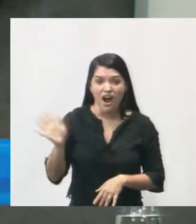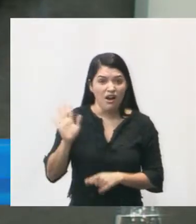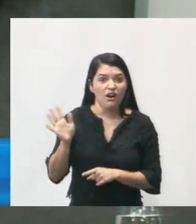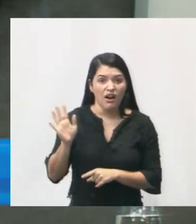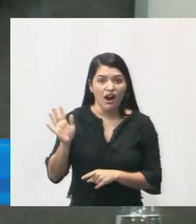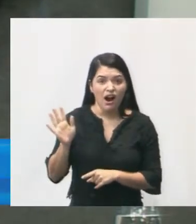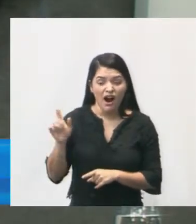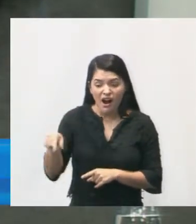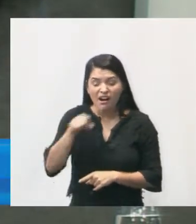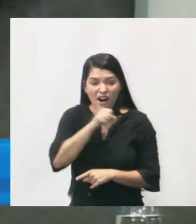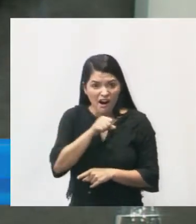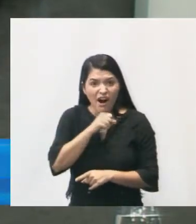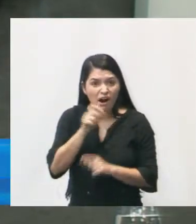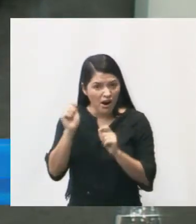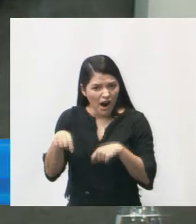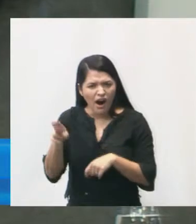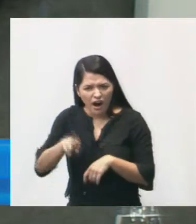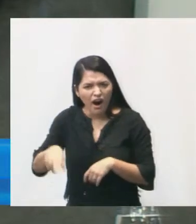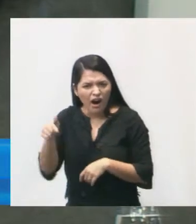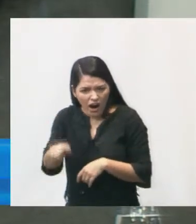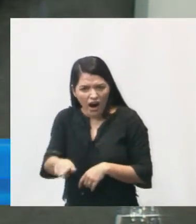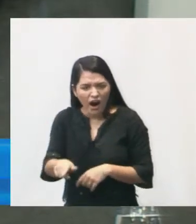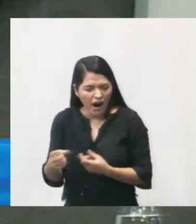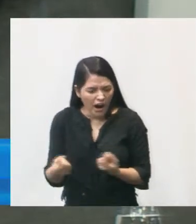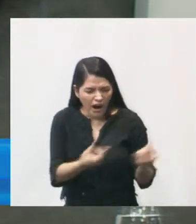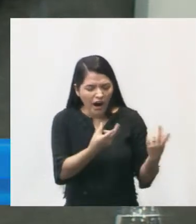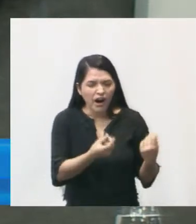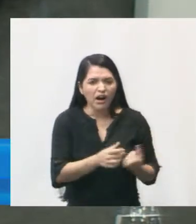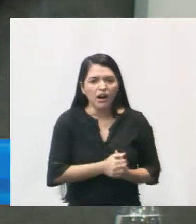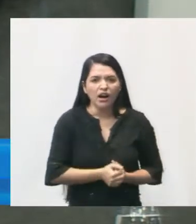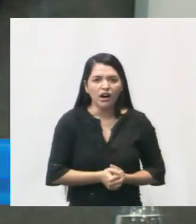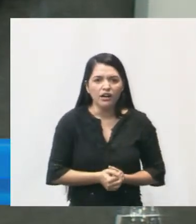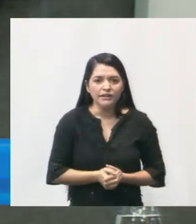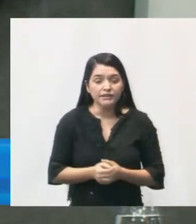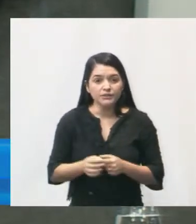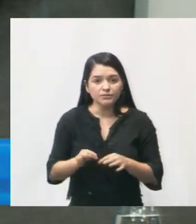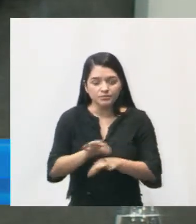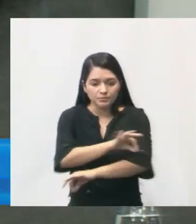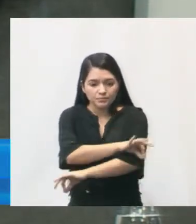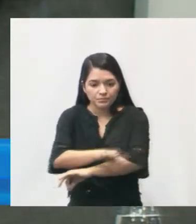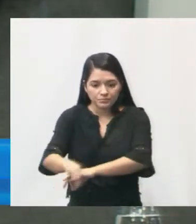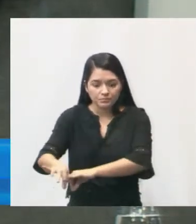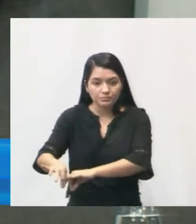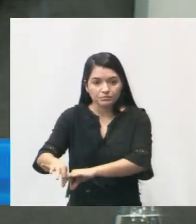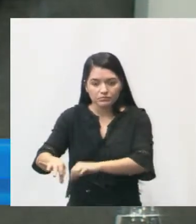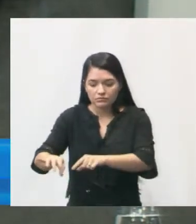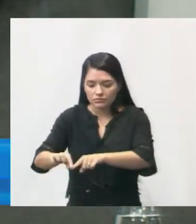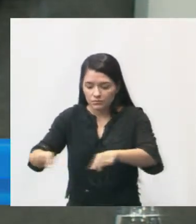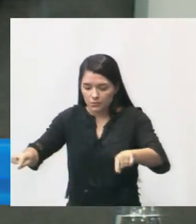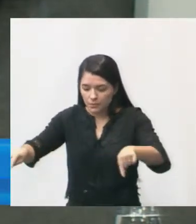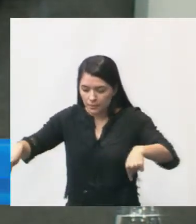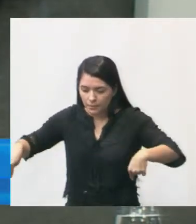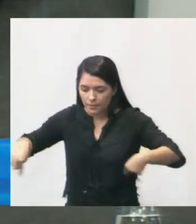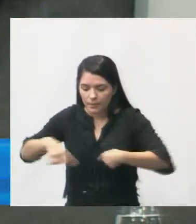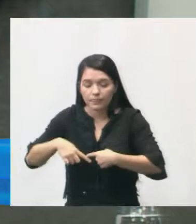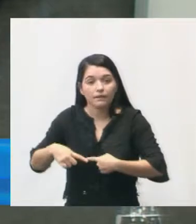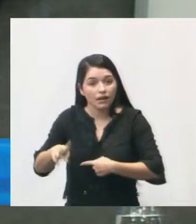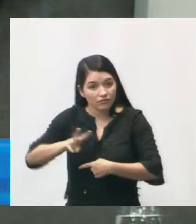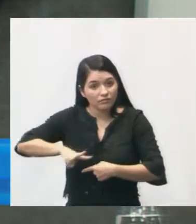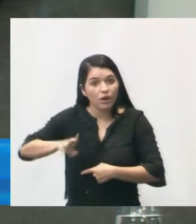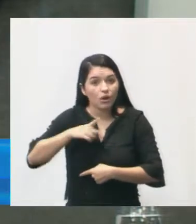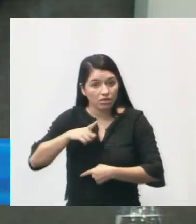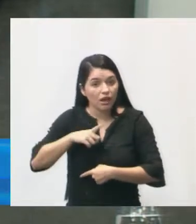reaproveitada e pode ser vendida. Pode ser vendido, o metro quadrado de grama usada também tem valor, e aquilo ali é patrimônio